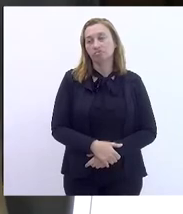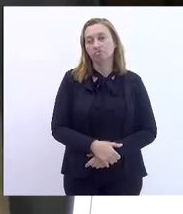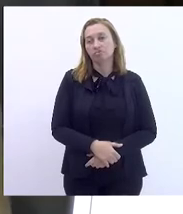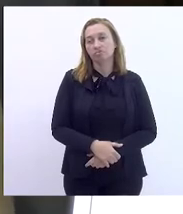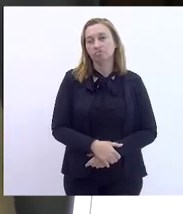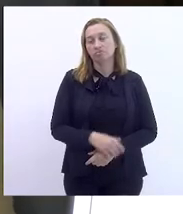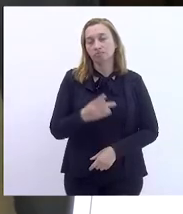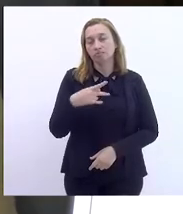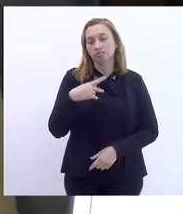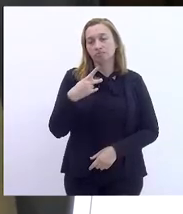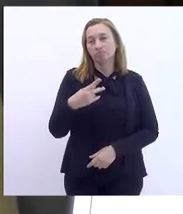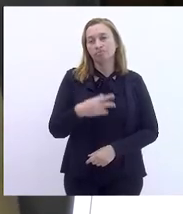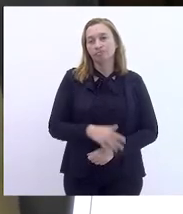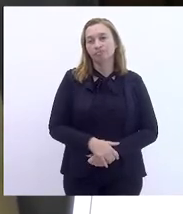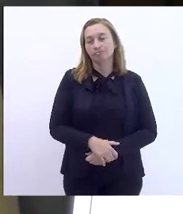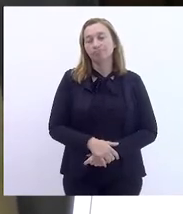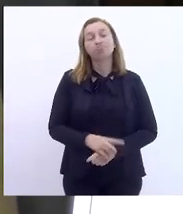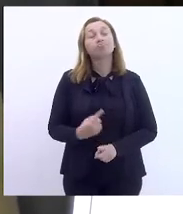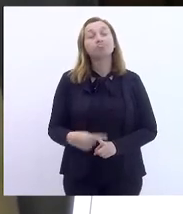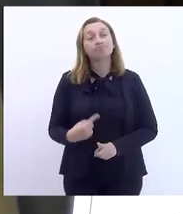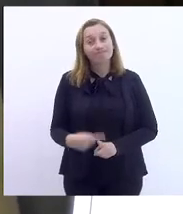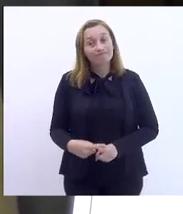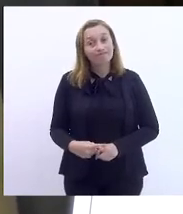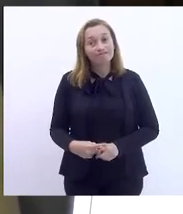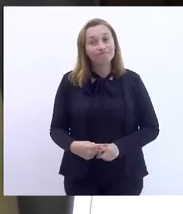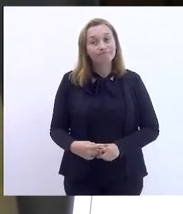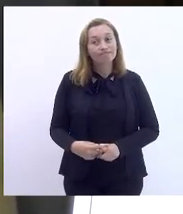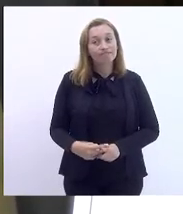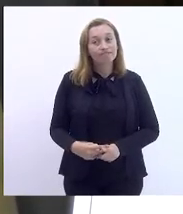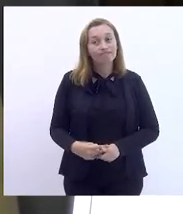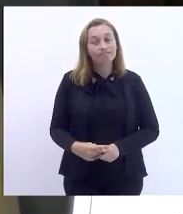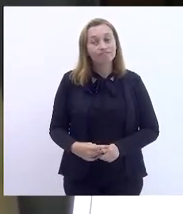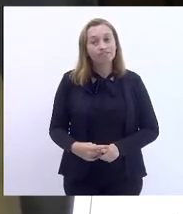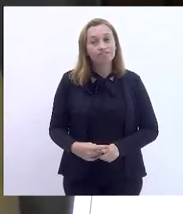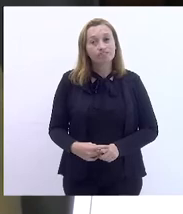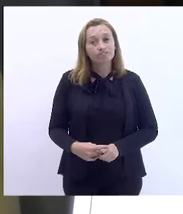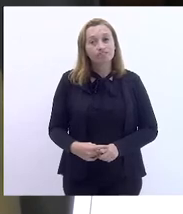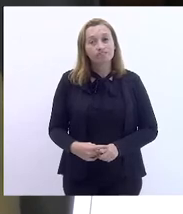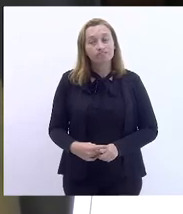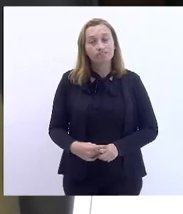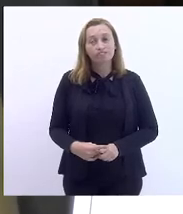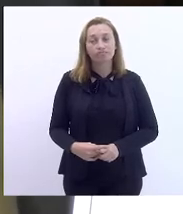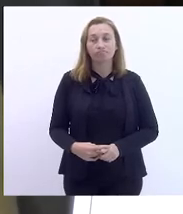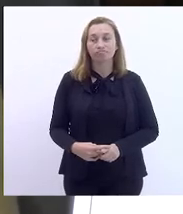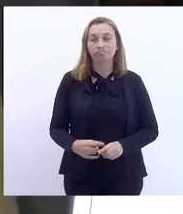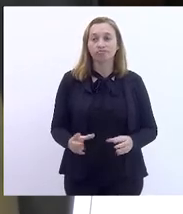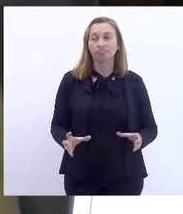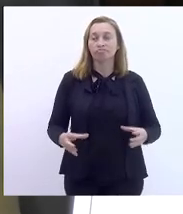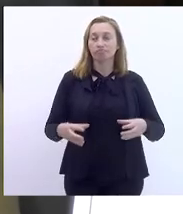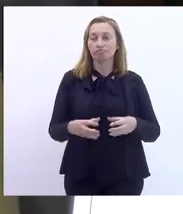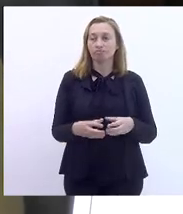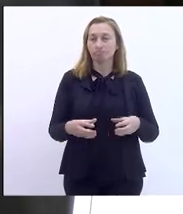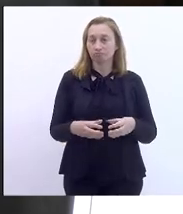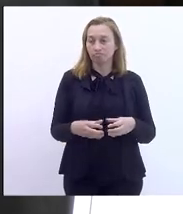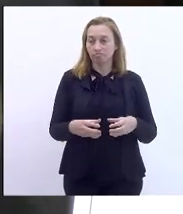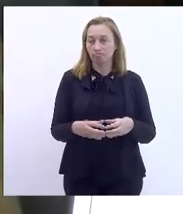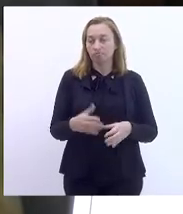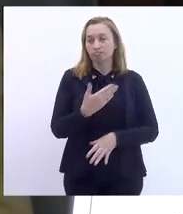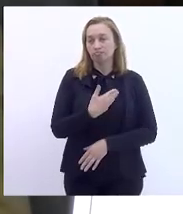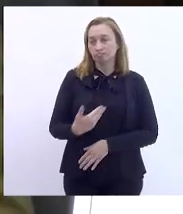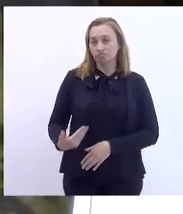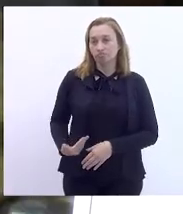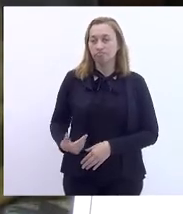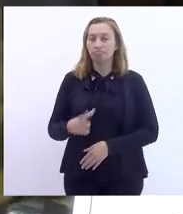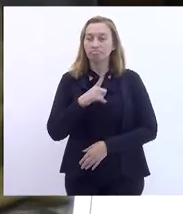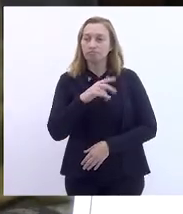e a sua fala porque é tão omisso enquanto um órgão público aí nós